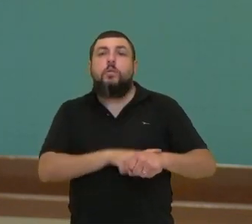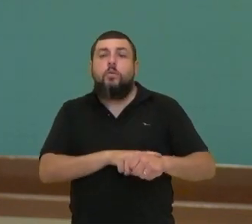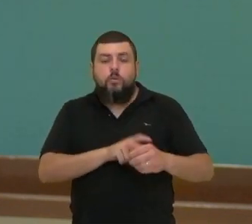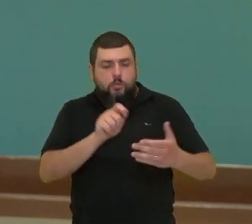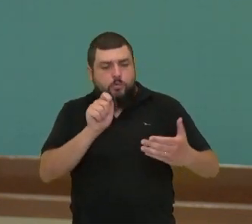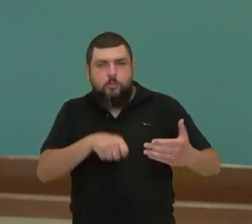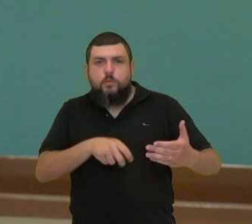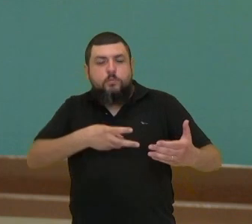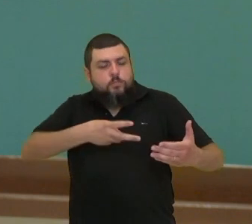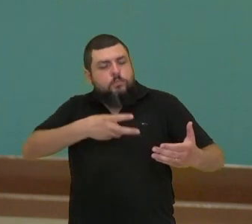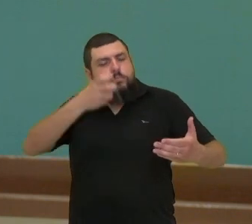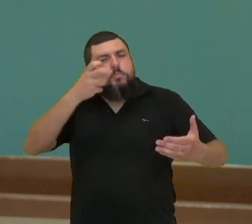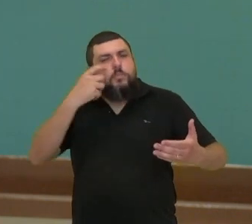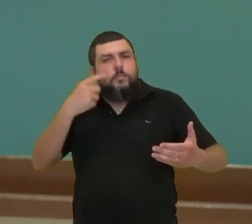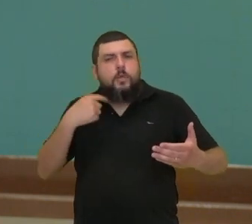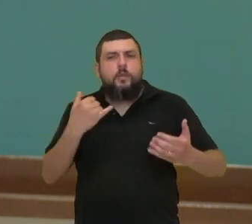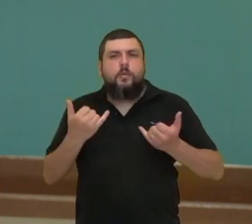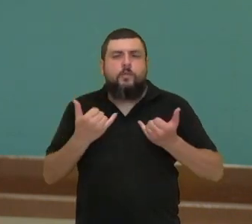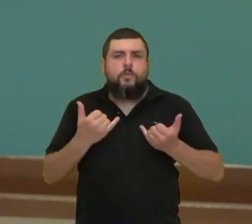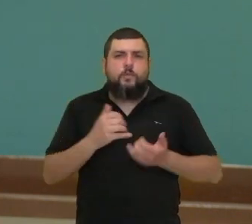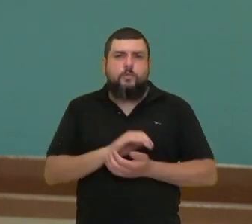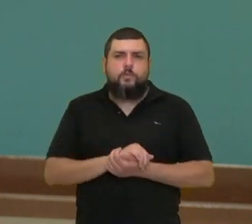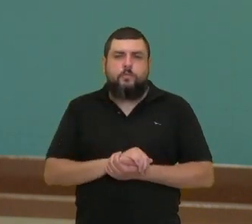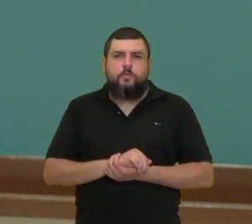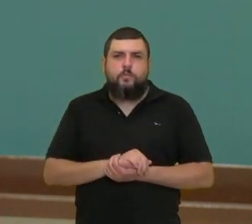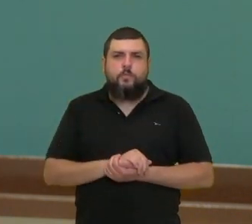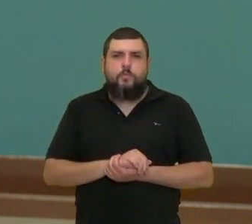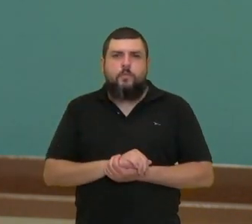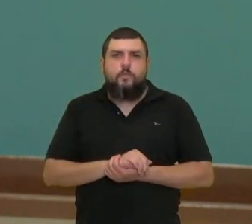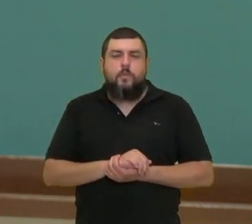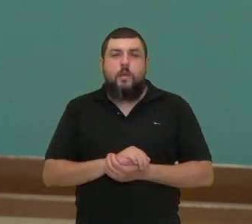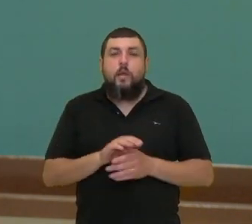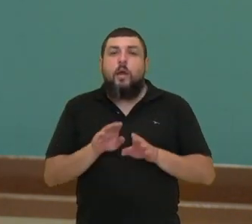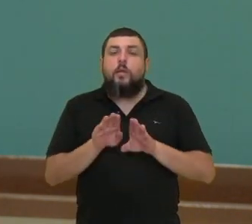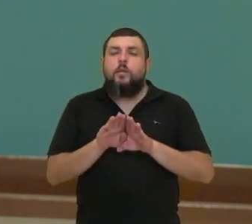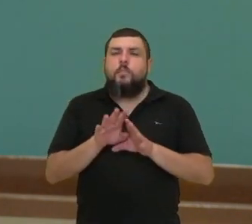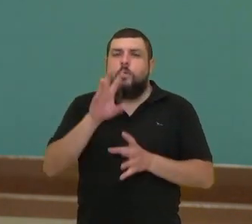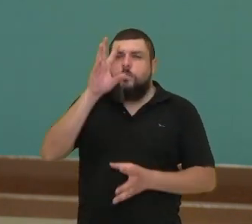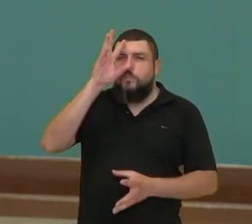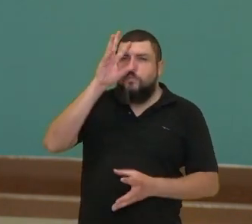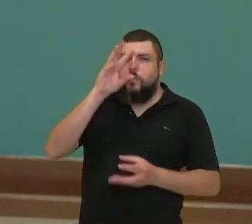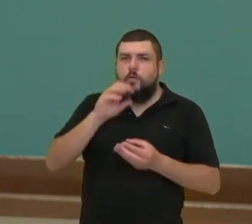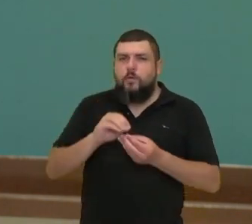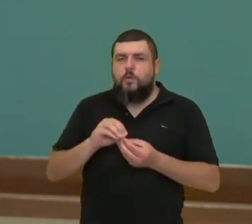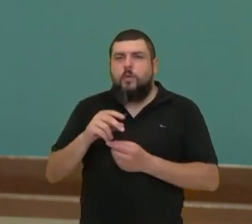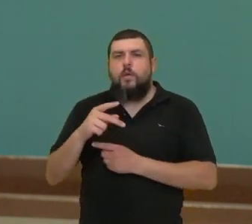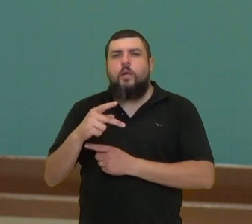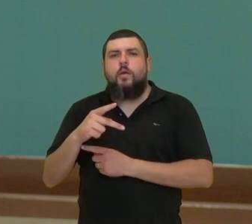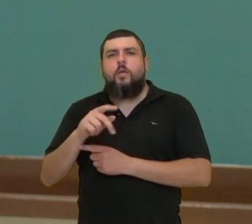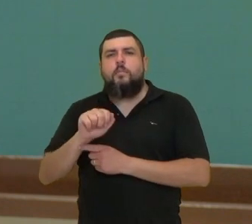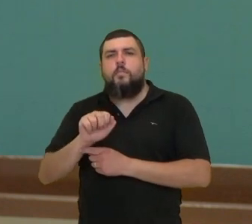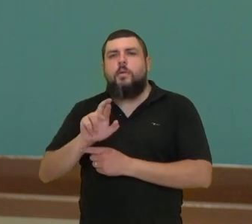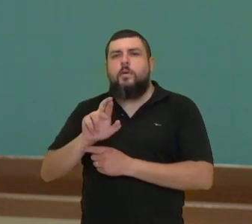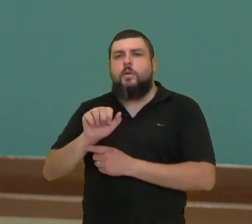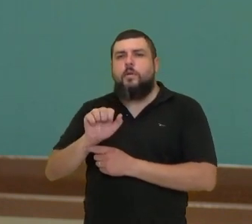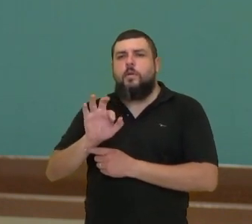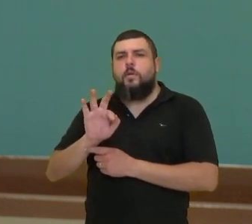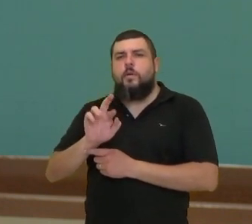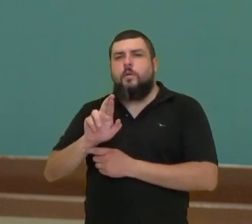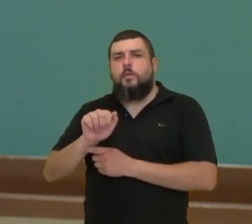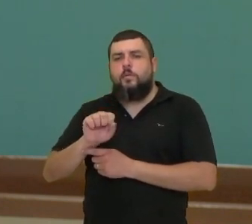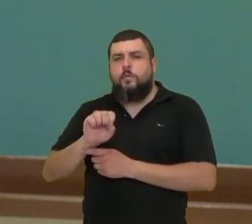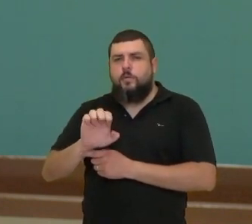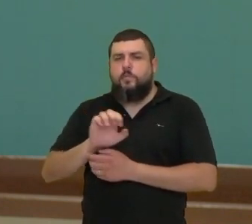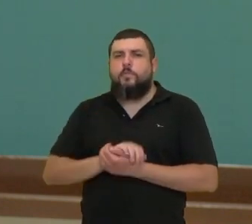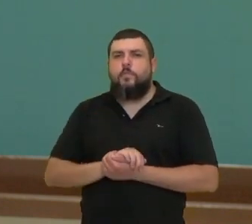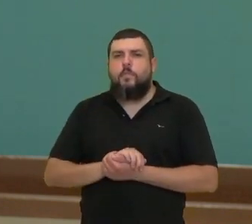facilmente identificar. Compreender o que é paráfrase. Antes de iniciarmos, é importante